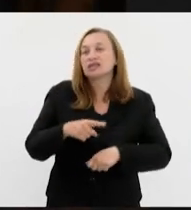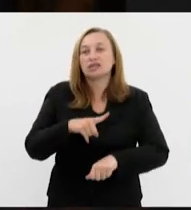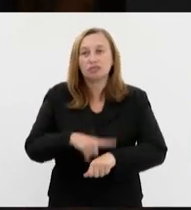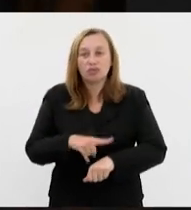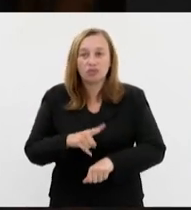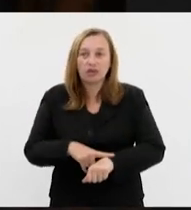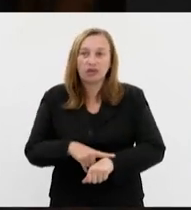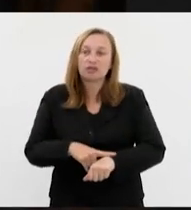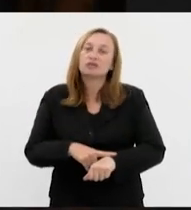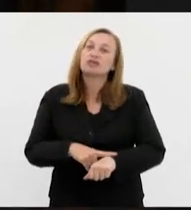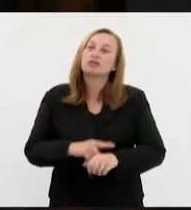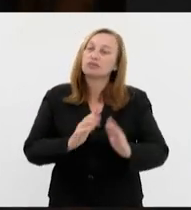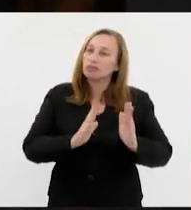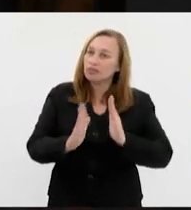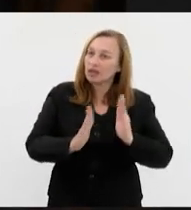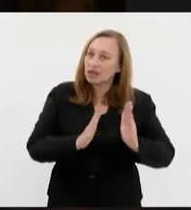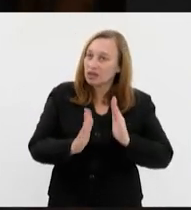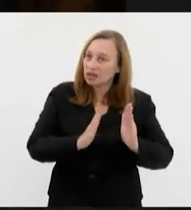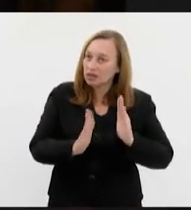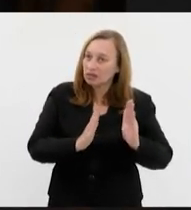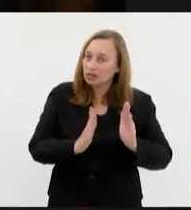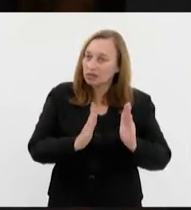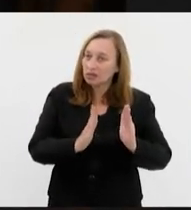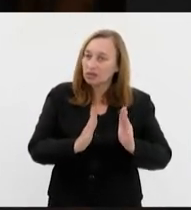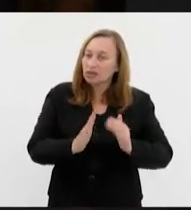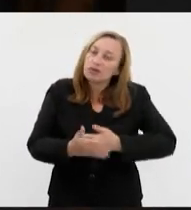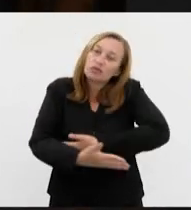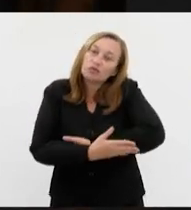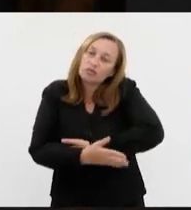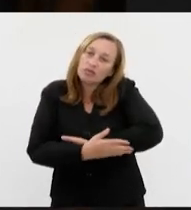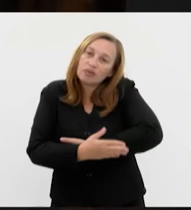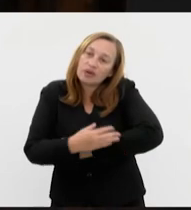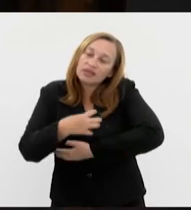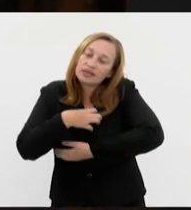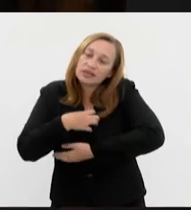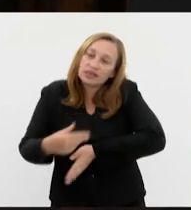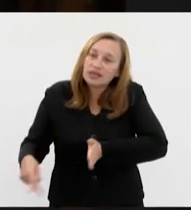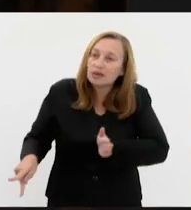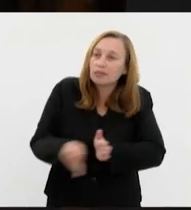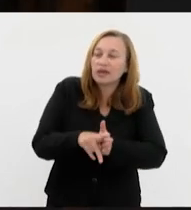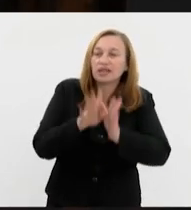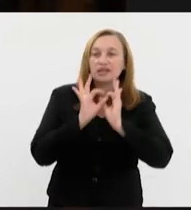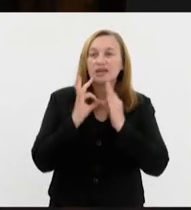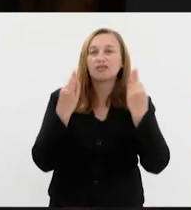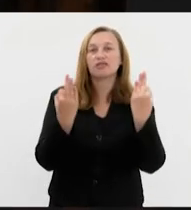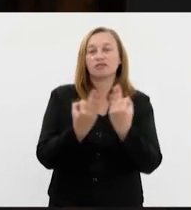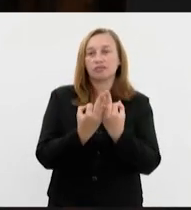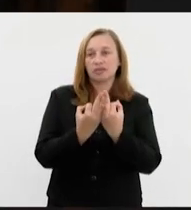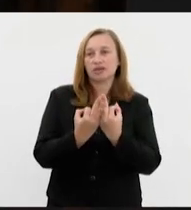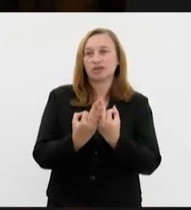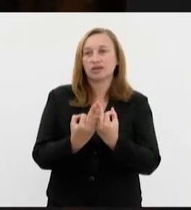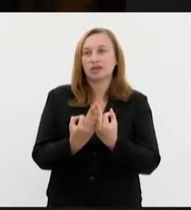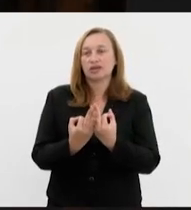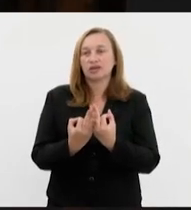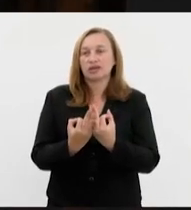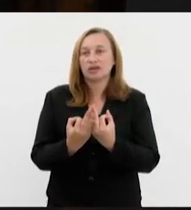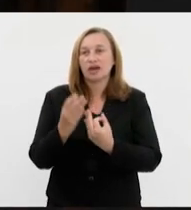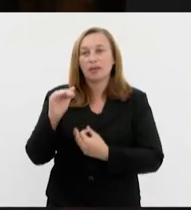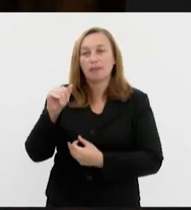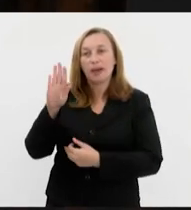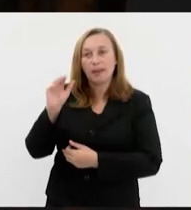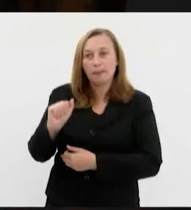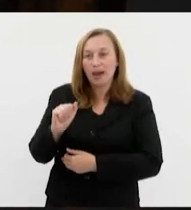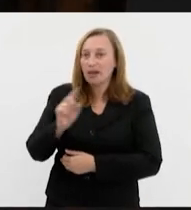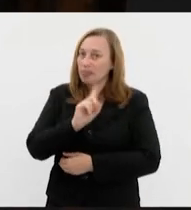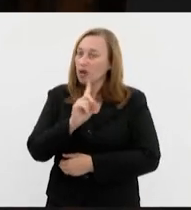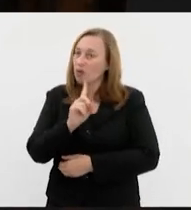da licença para que o bebê se sinta pertencente a uma família, e a babá não é família, é aquela